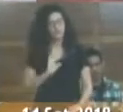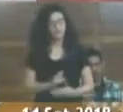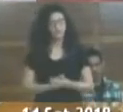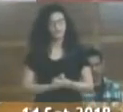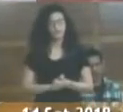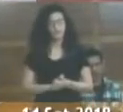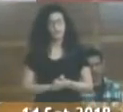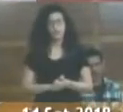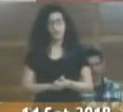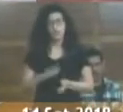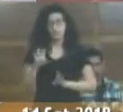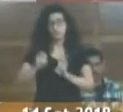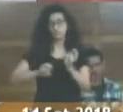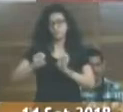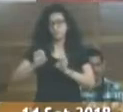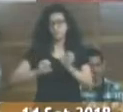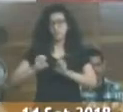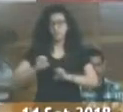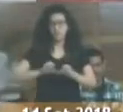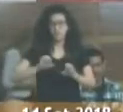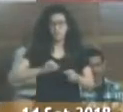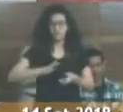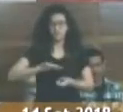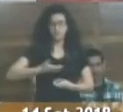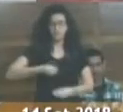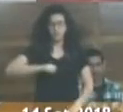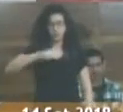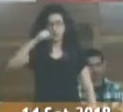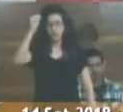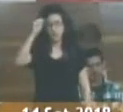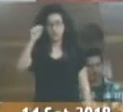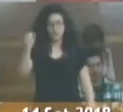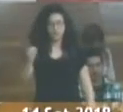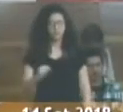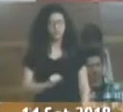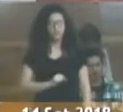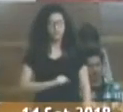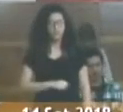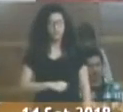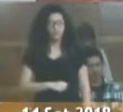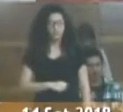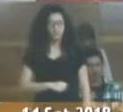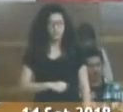os grandes empreendimentos, as unidades de conservação que chegou no nosso território